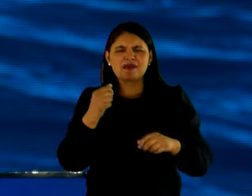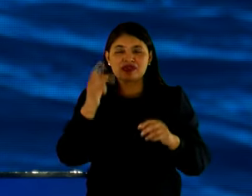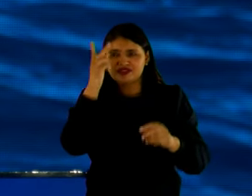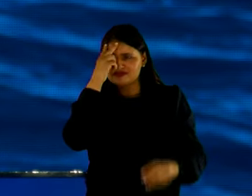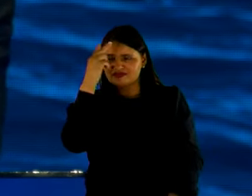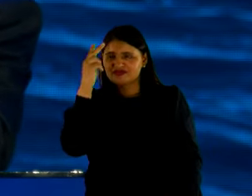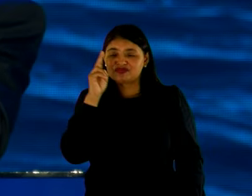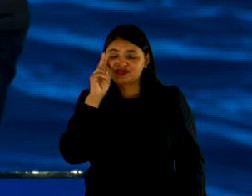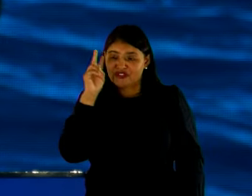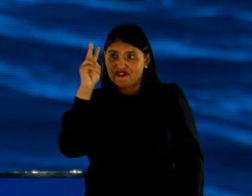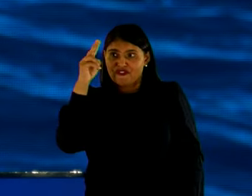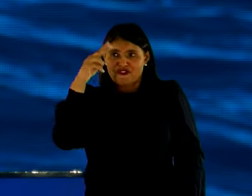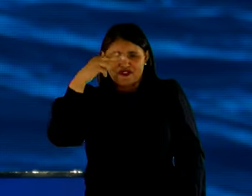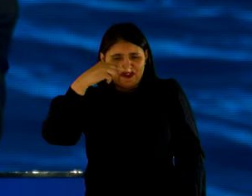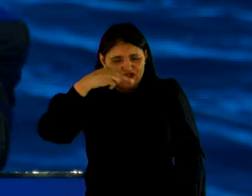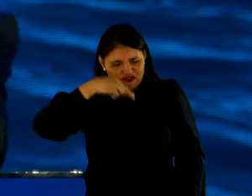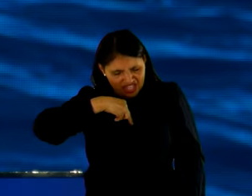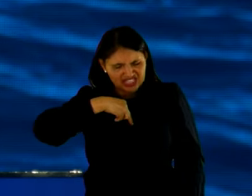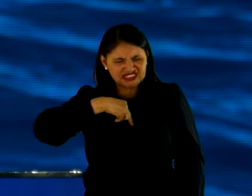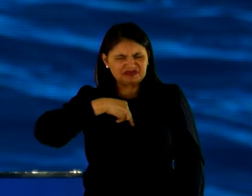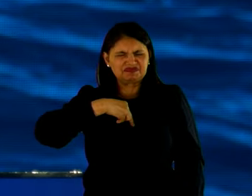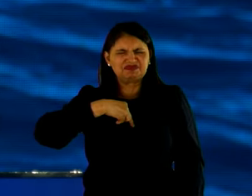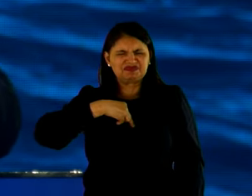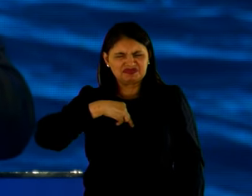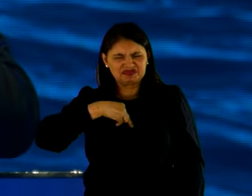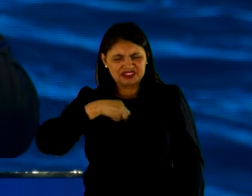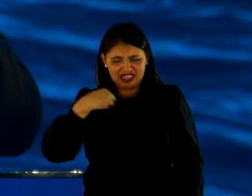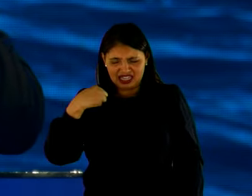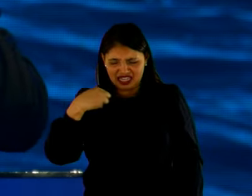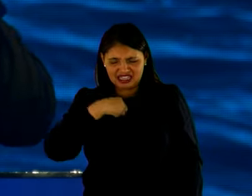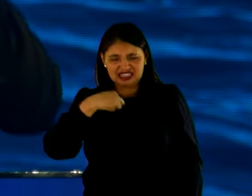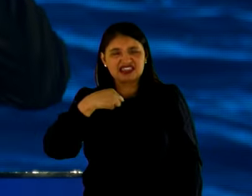da sua vida. Não quero mais isso para mim. Isso tá me atrasando,